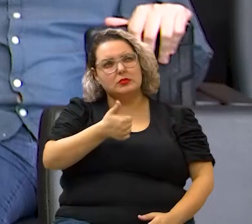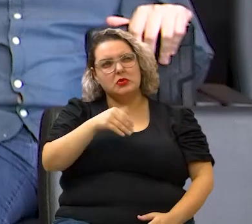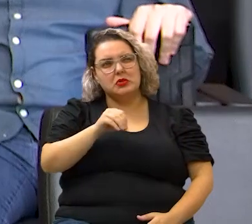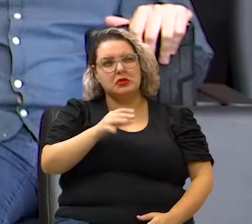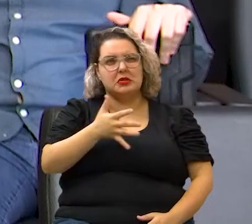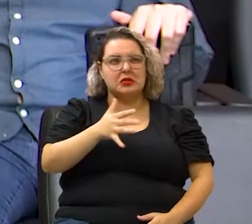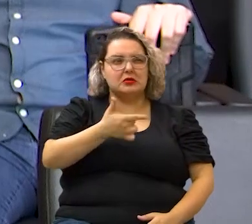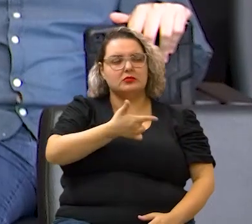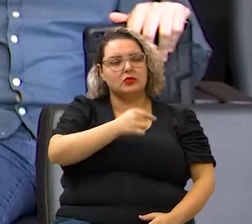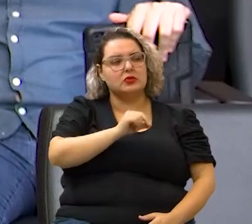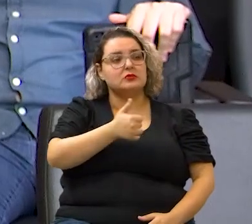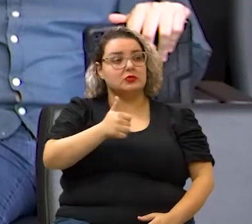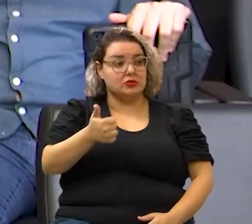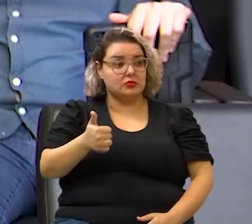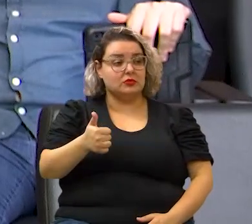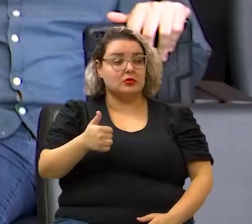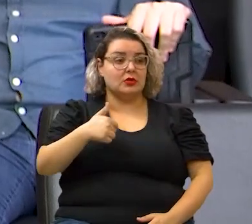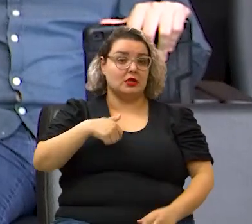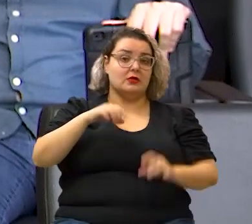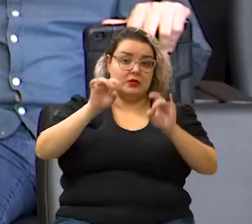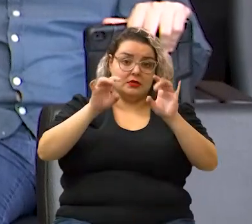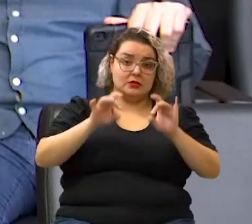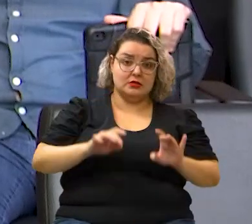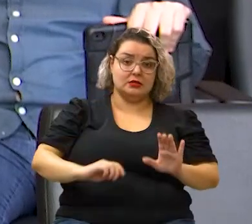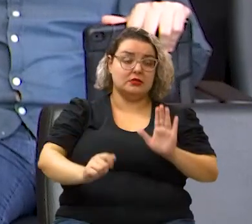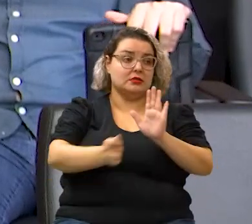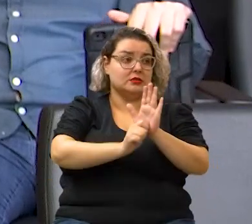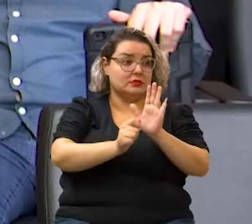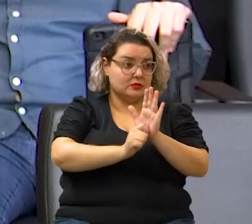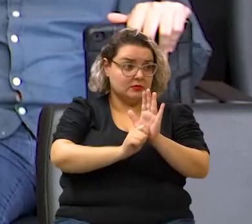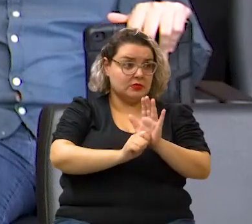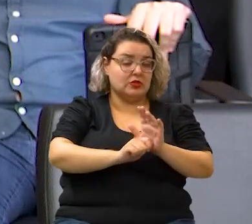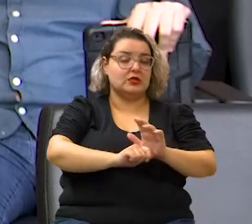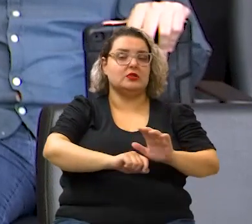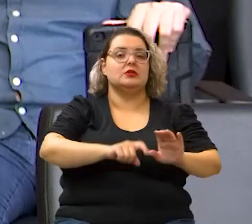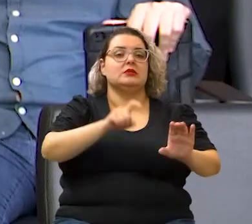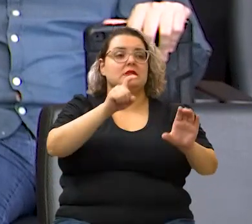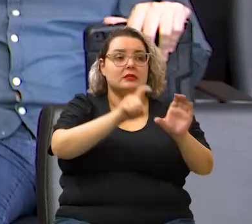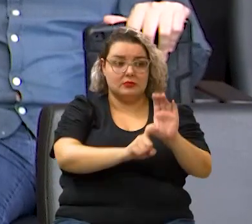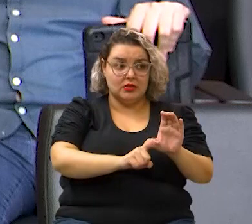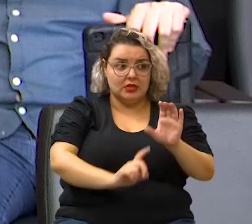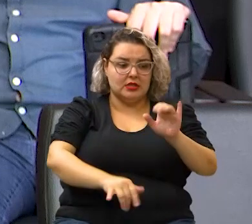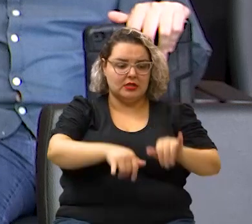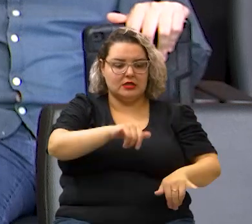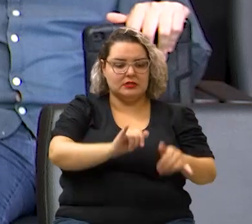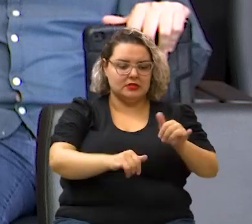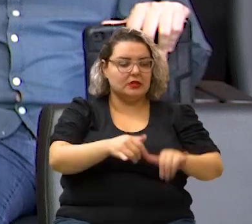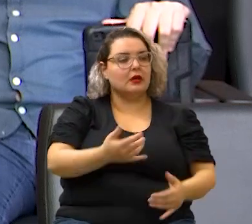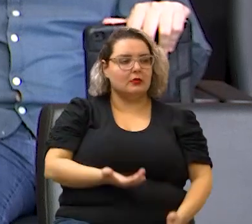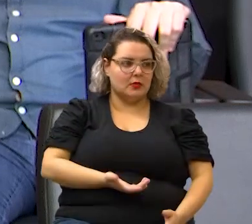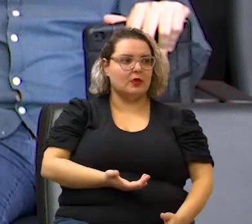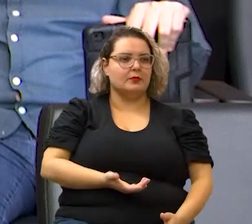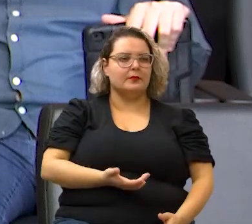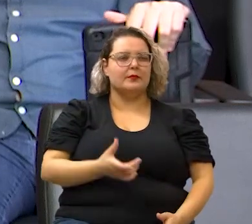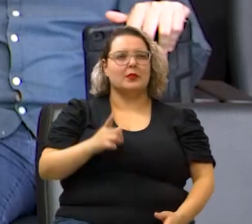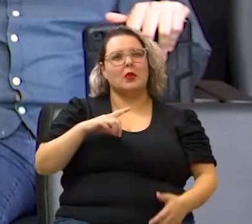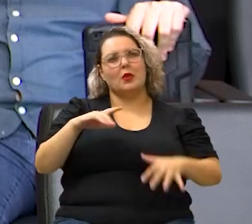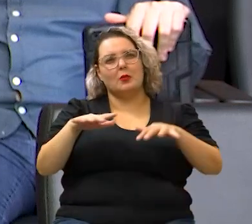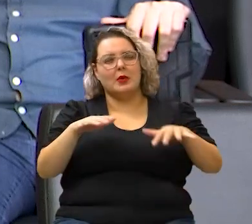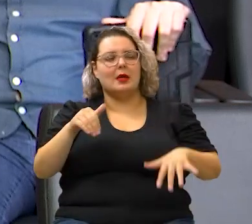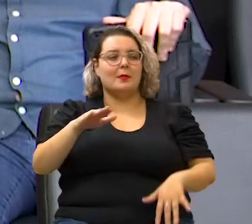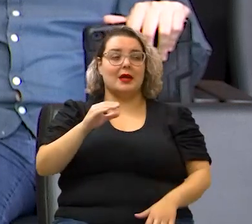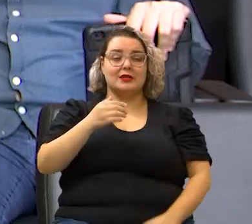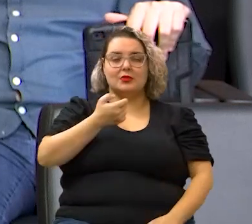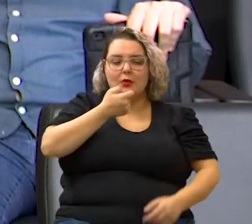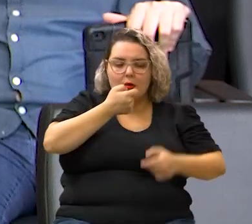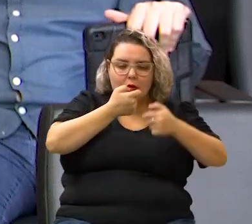2010, 2011, que eu estava fazendo especialização em dependência química. ali ainda estava uma movimentação, mas você